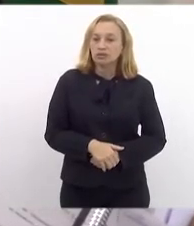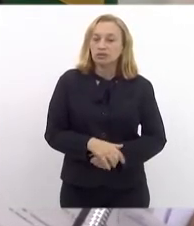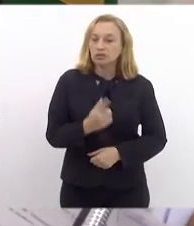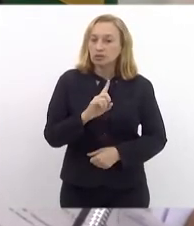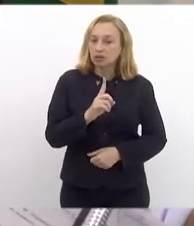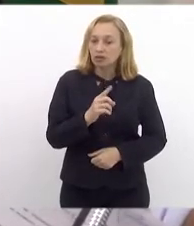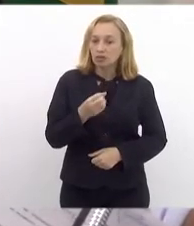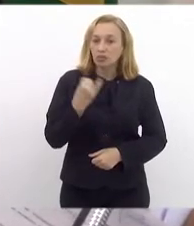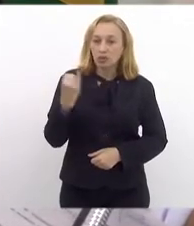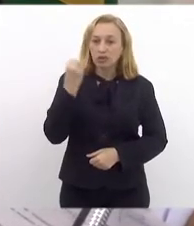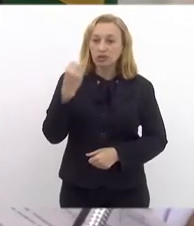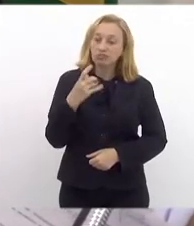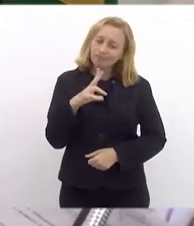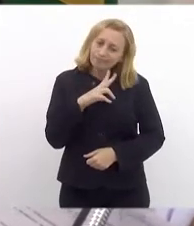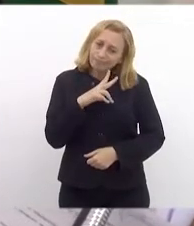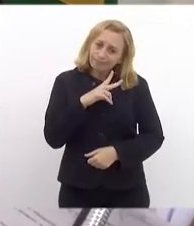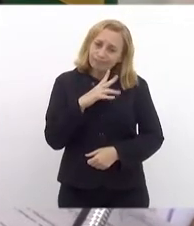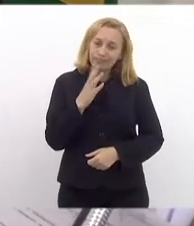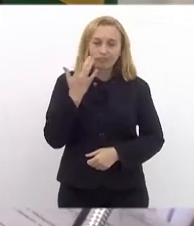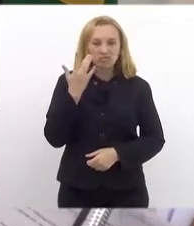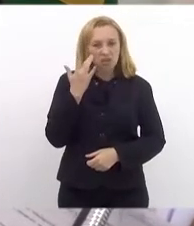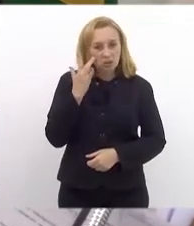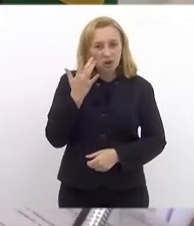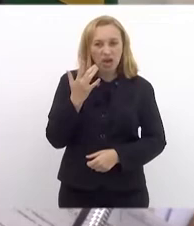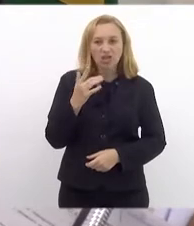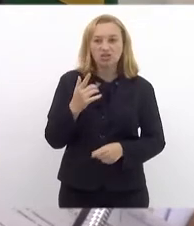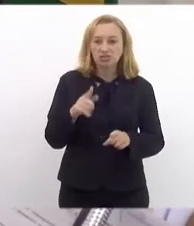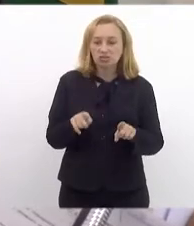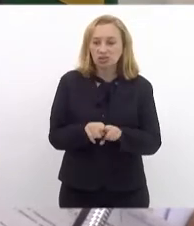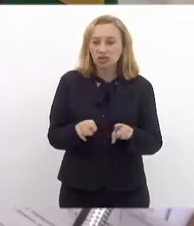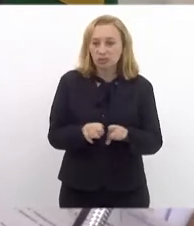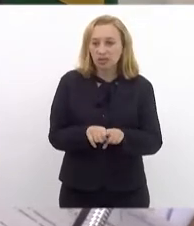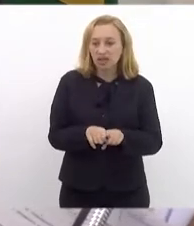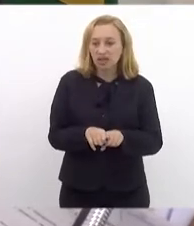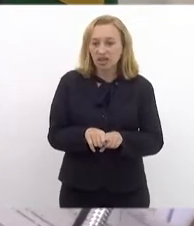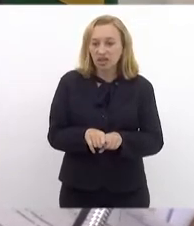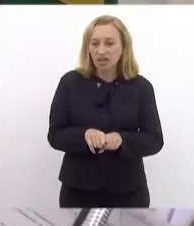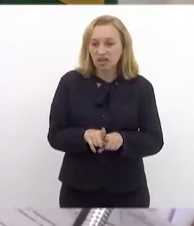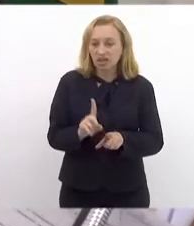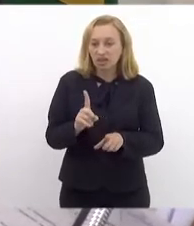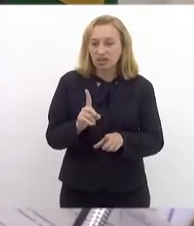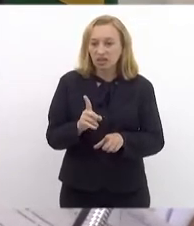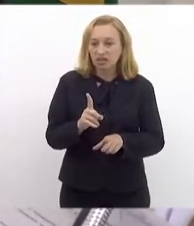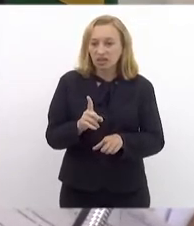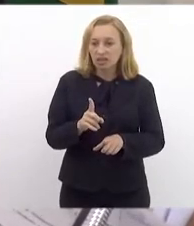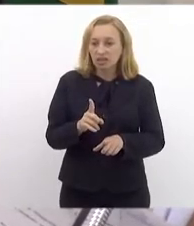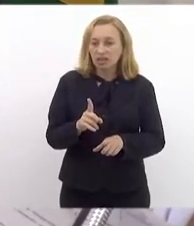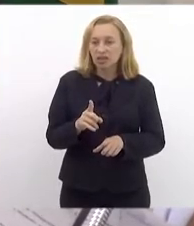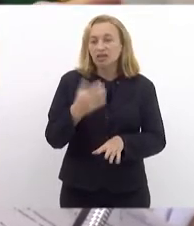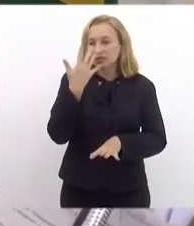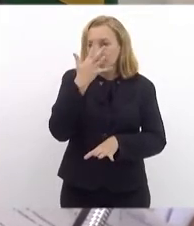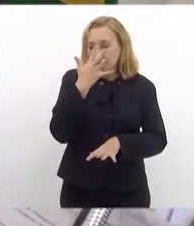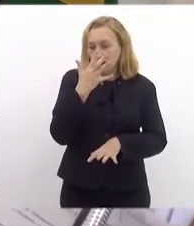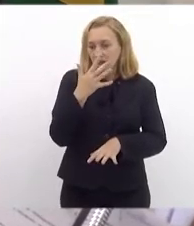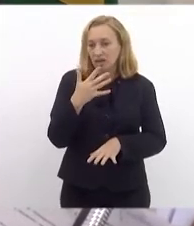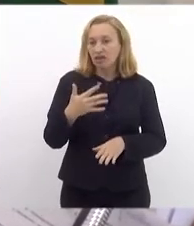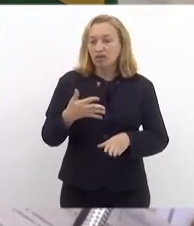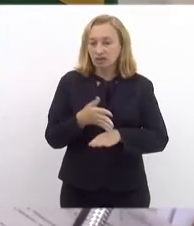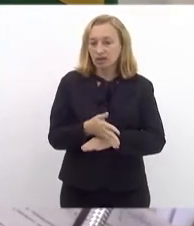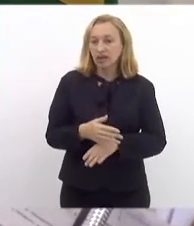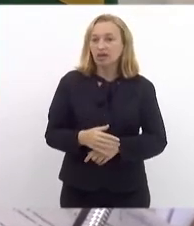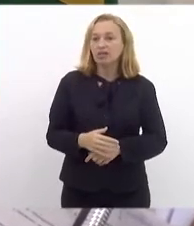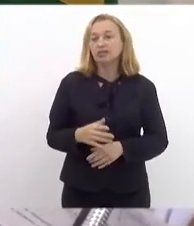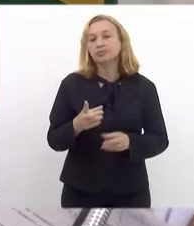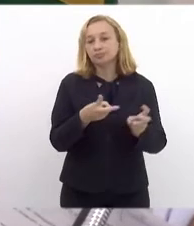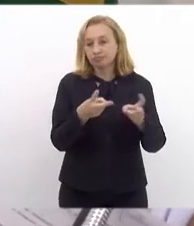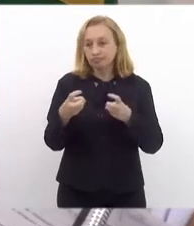desnecessário Eu particularmente Acho desnecessário até Fevereiro para levar entrar em vigor na data da sua publicação não fiz as